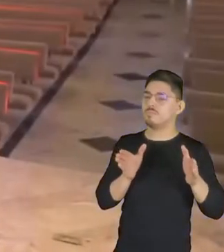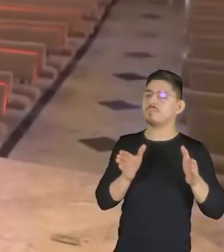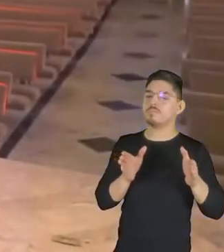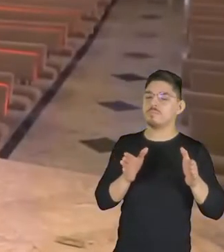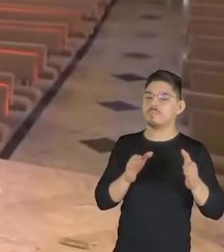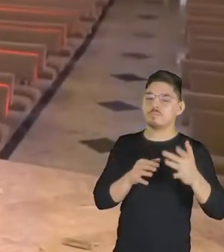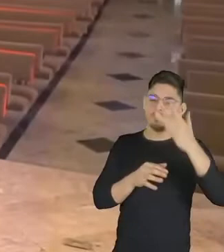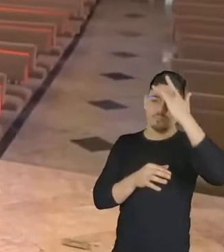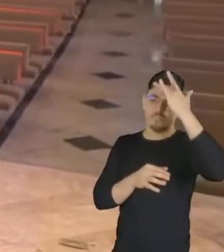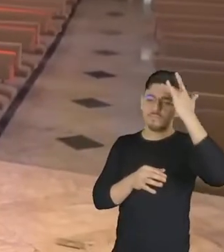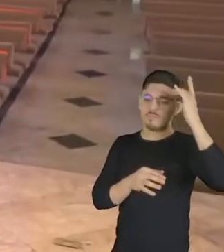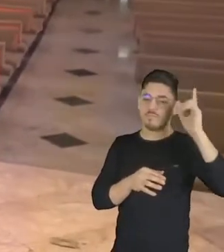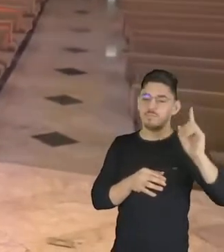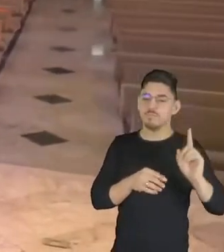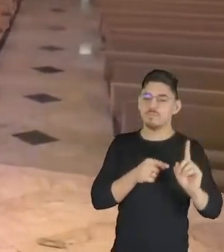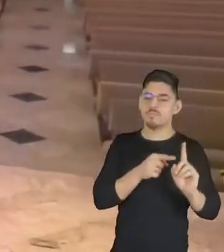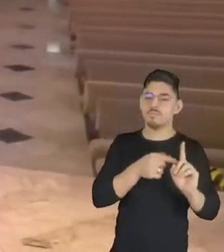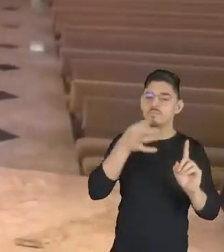abertas, pessoas